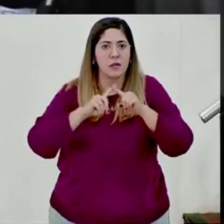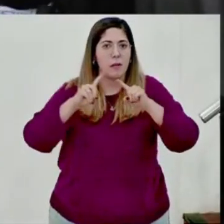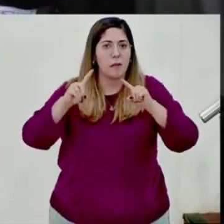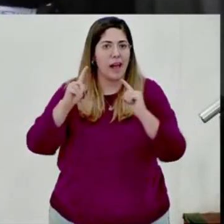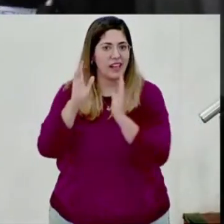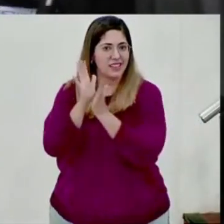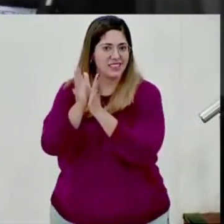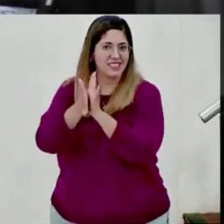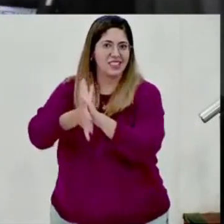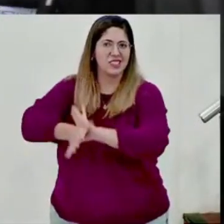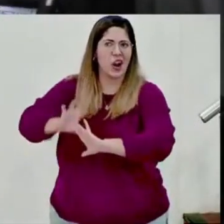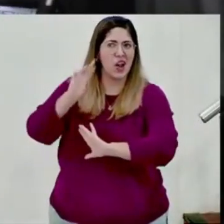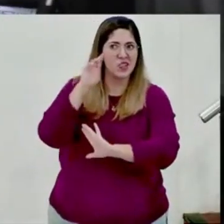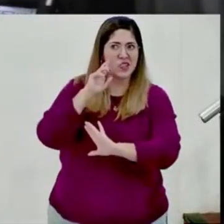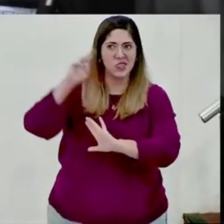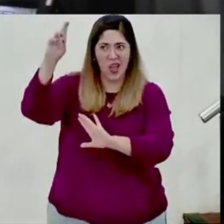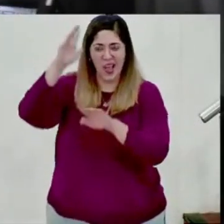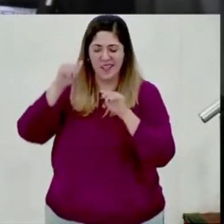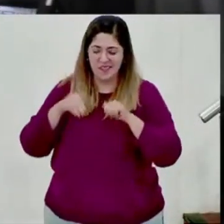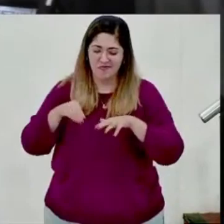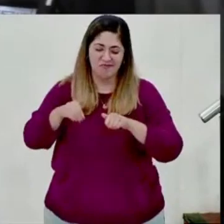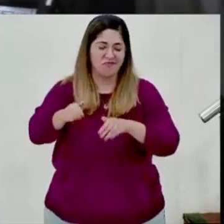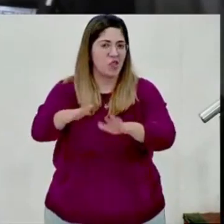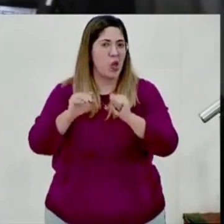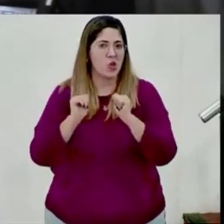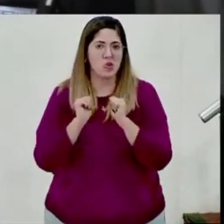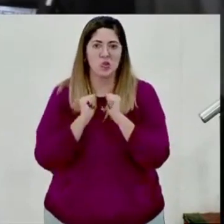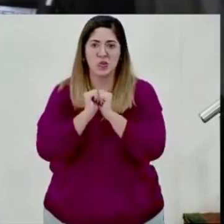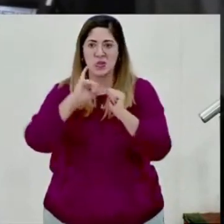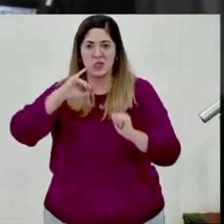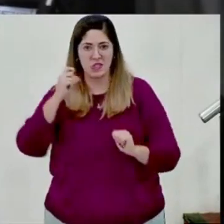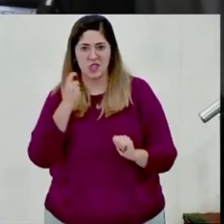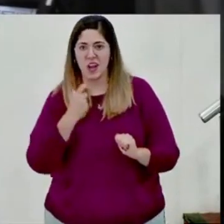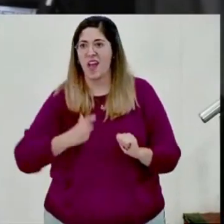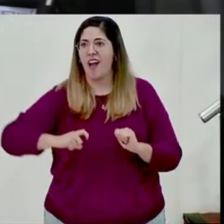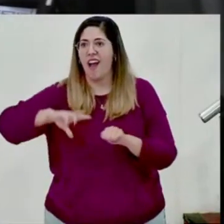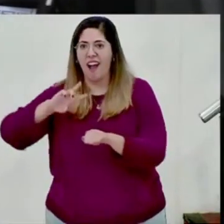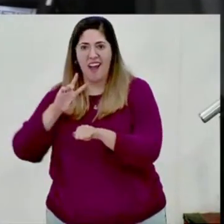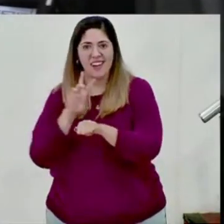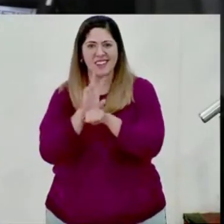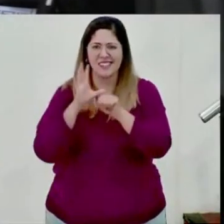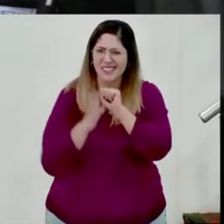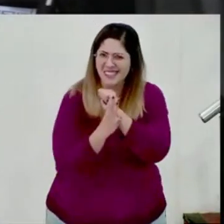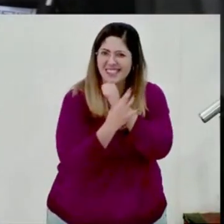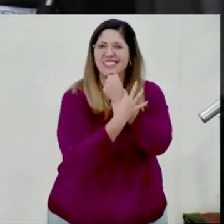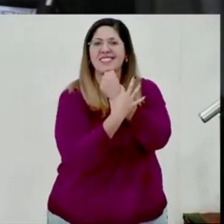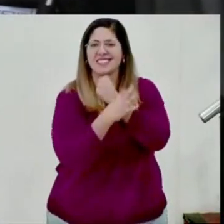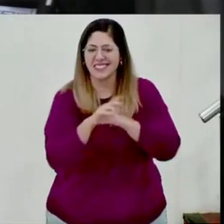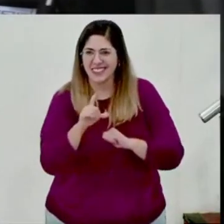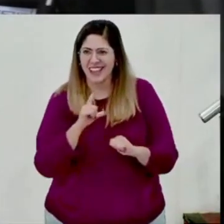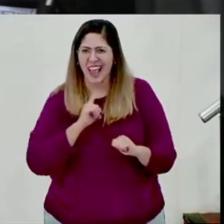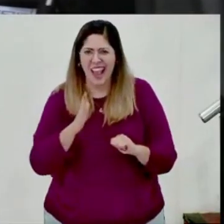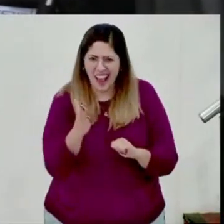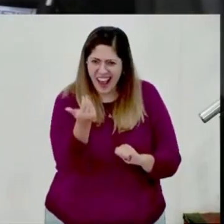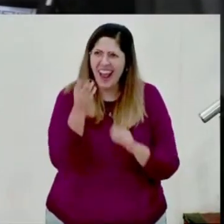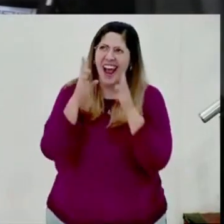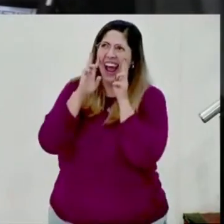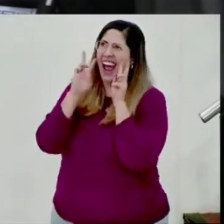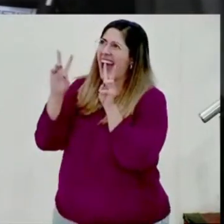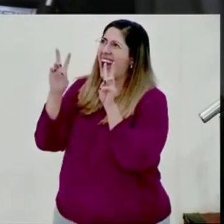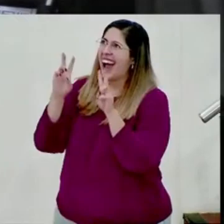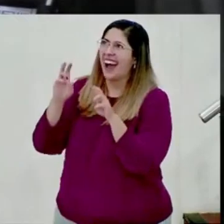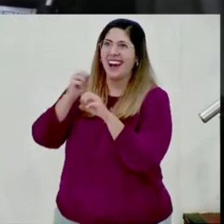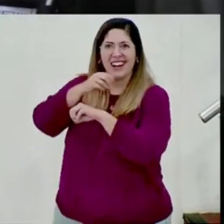O Senhor dos exércitos está conosco, o Deus de Jacó é o nosso refúgio. Vinde, contemplai as obras do Senhor, que